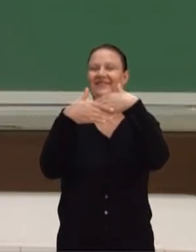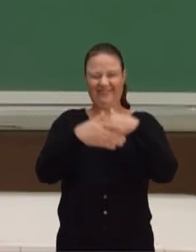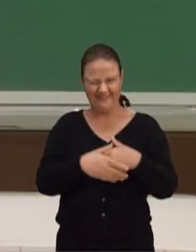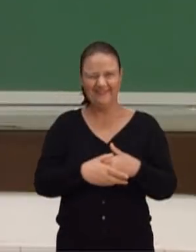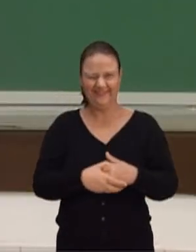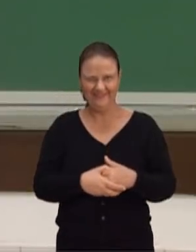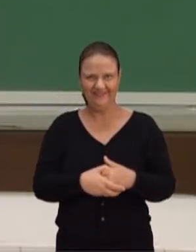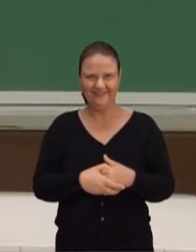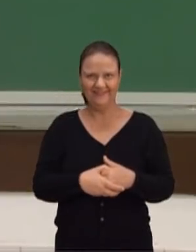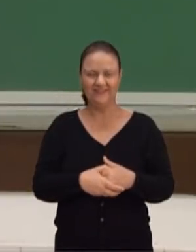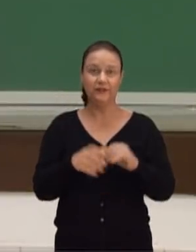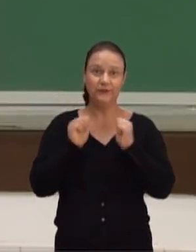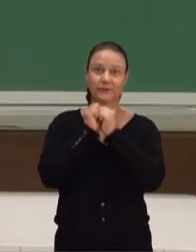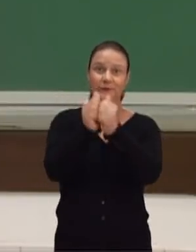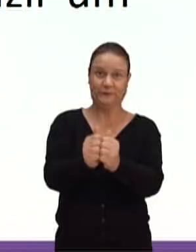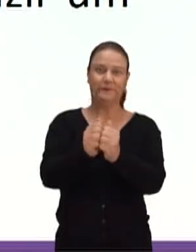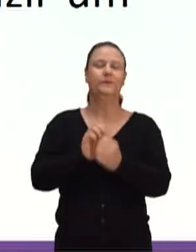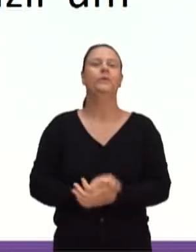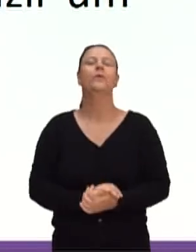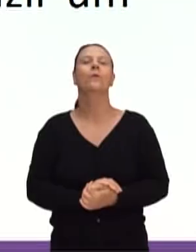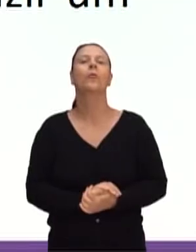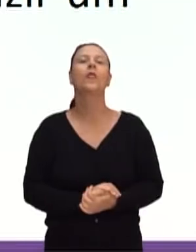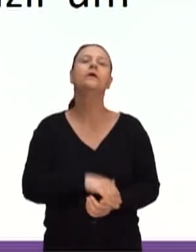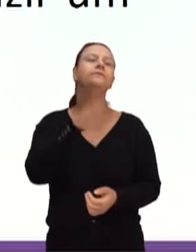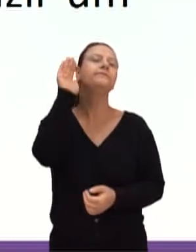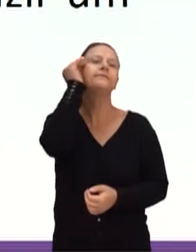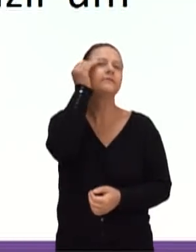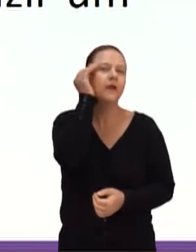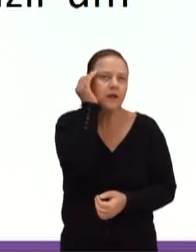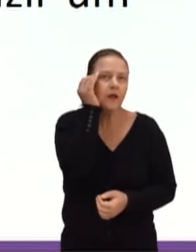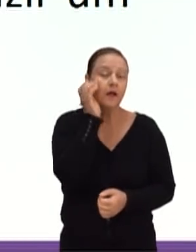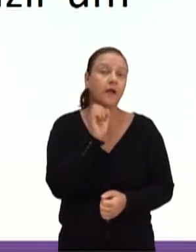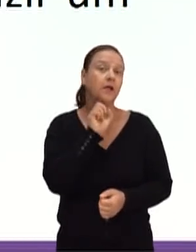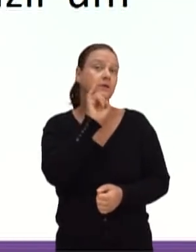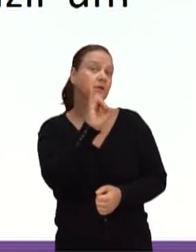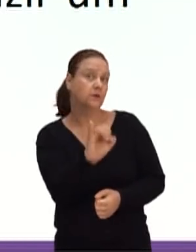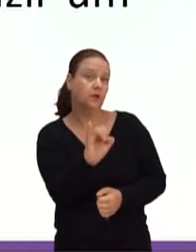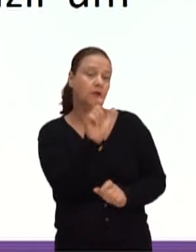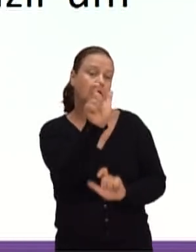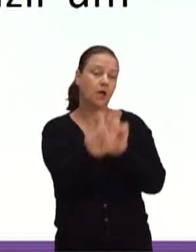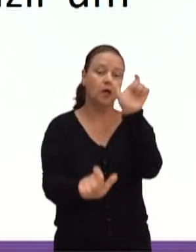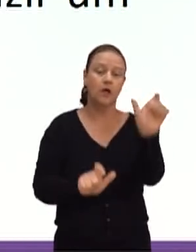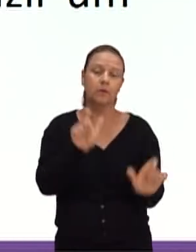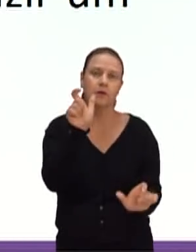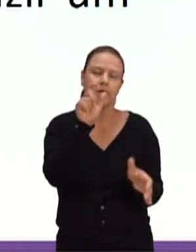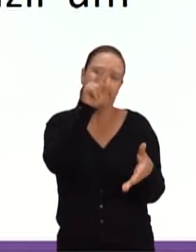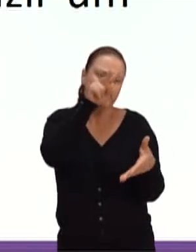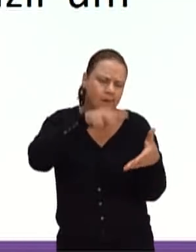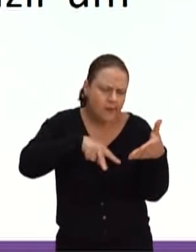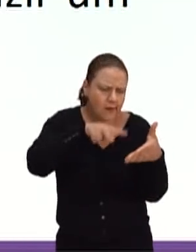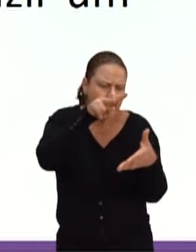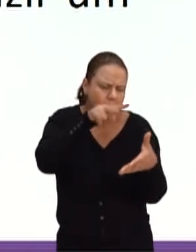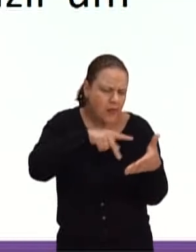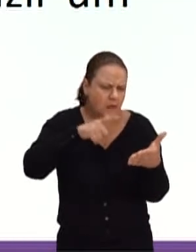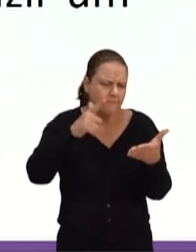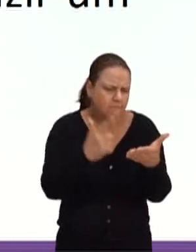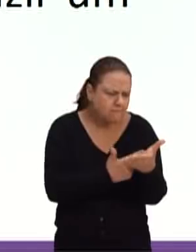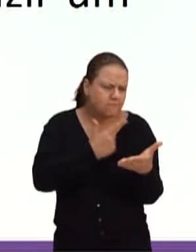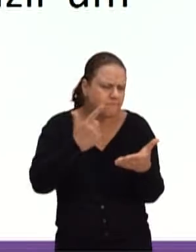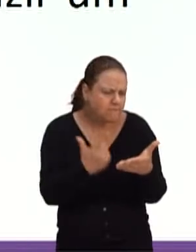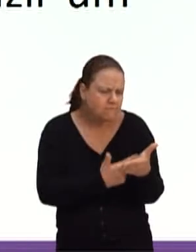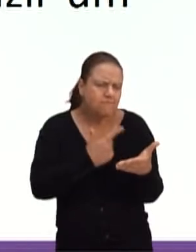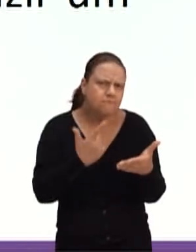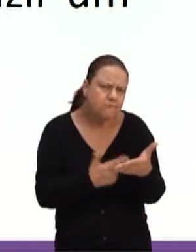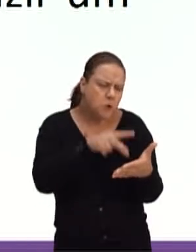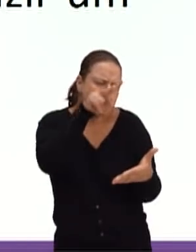E entendermos que quem lê mais consegue um vocabulário maior,